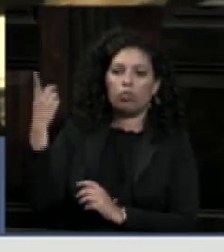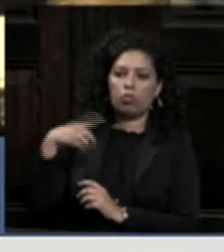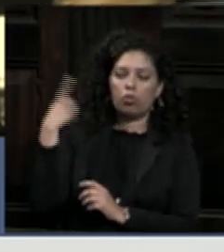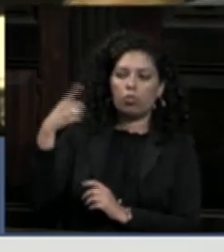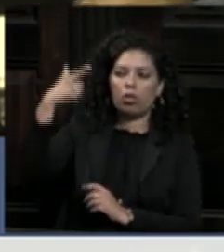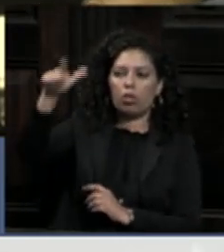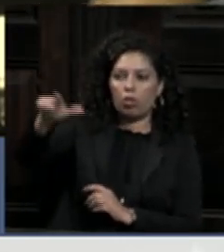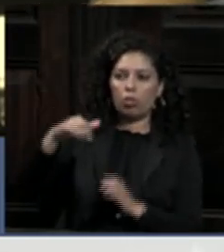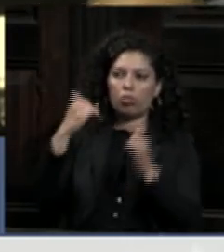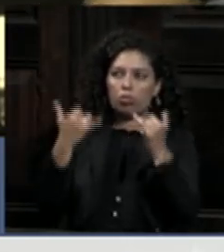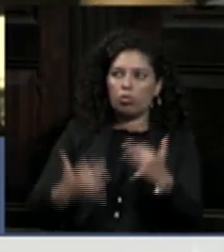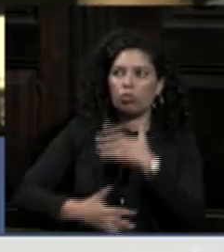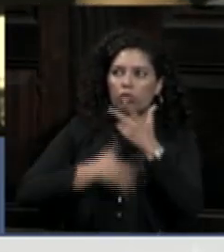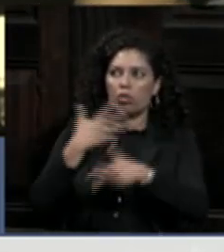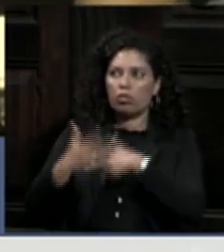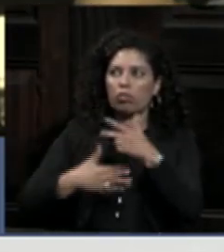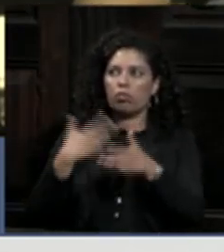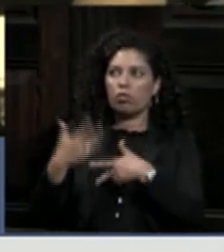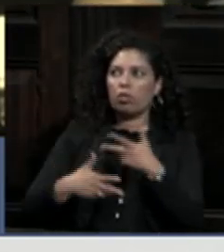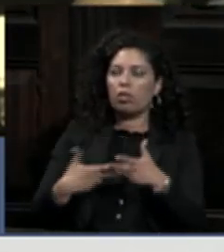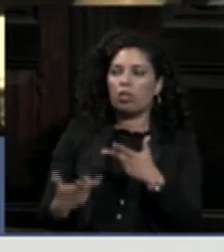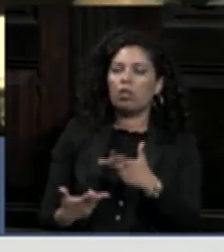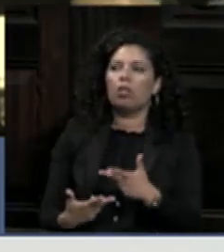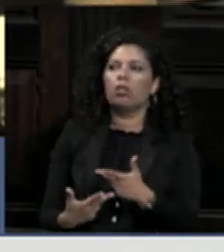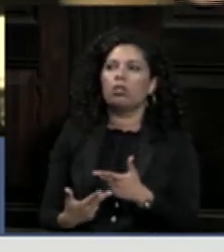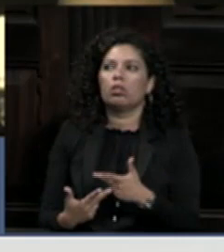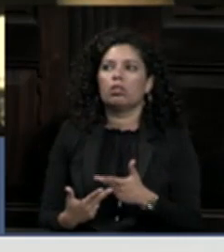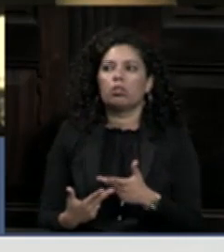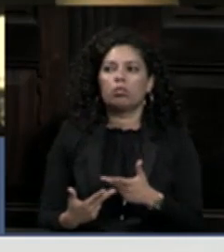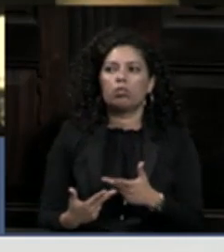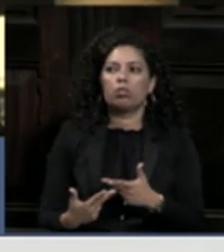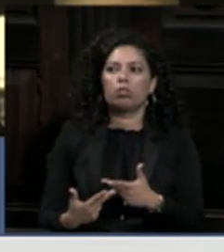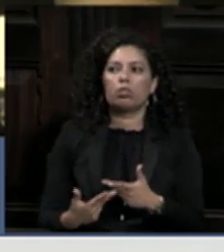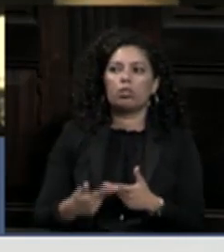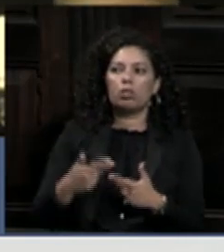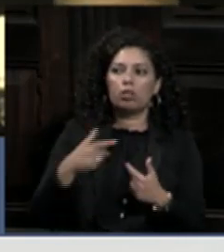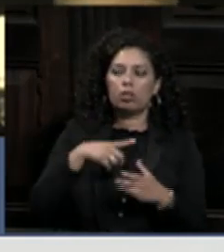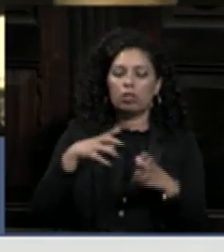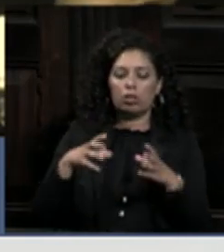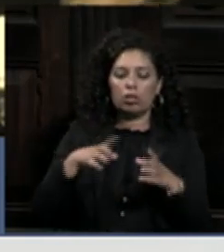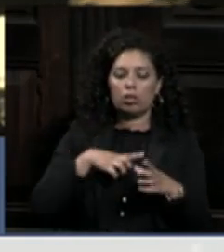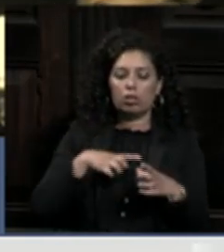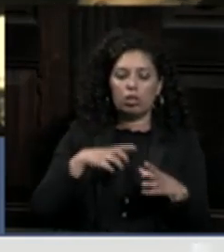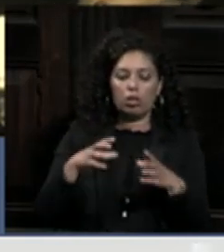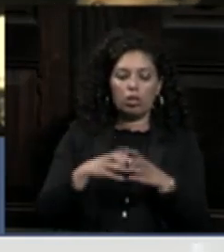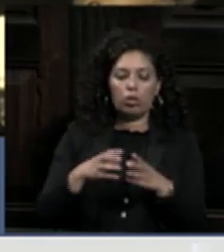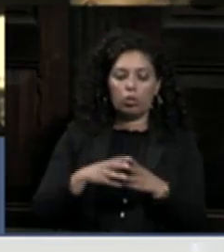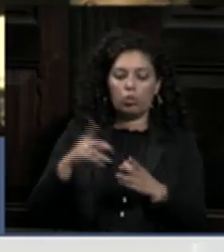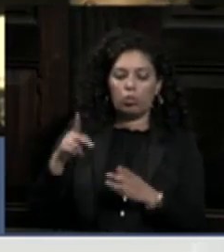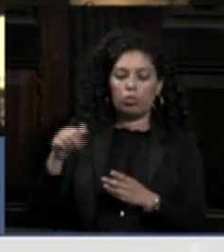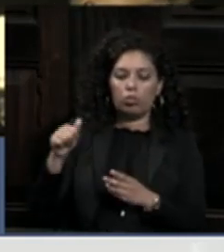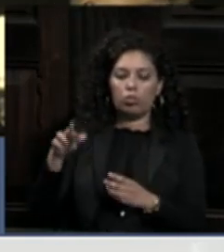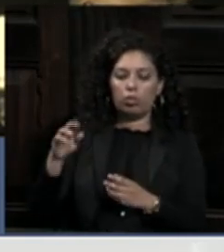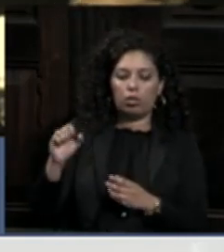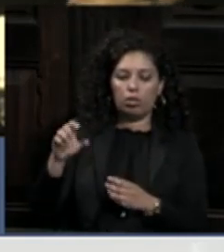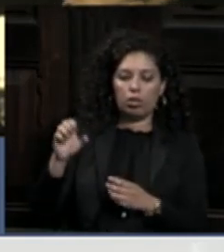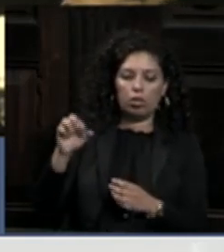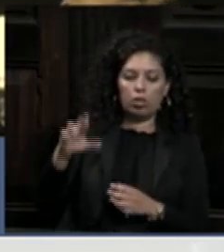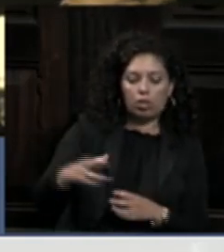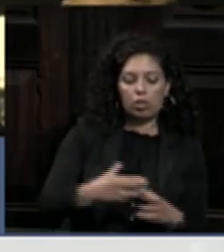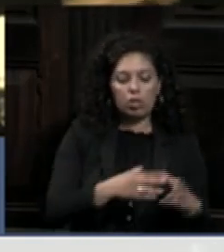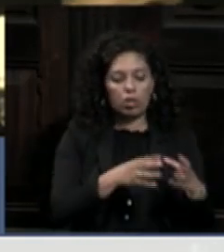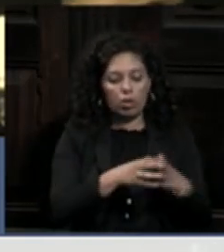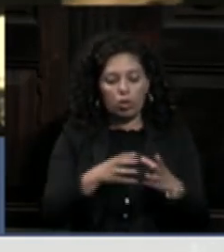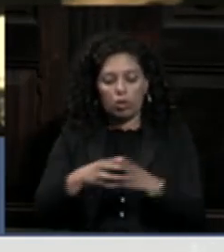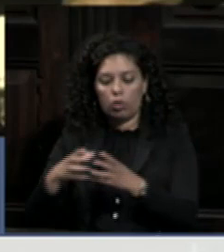considera de utilidade pública estadual a obra social dona meca pareceres das comissões comissão disciplinar juridicidade e normas internas